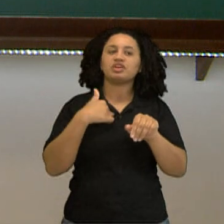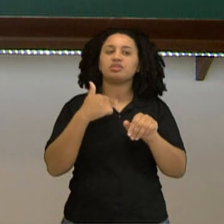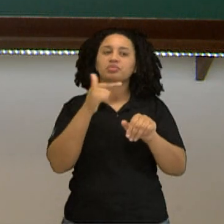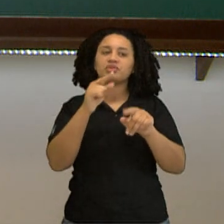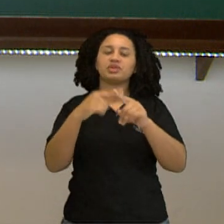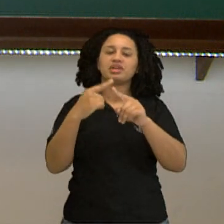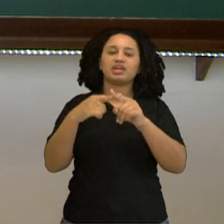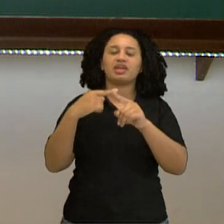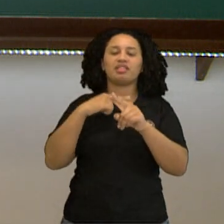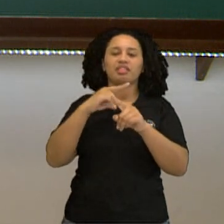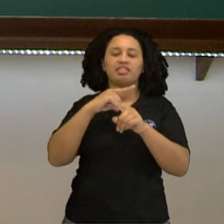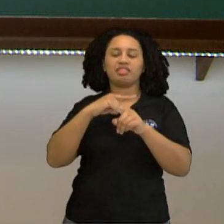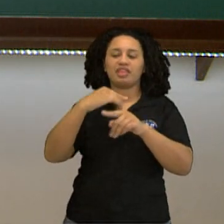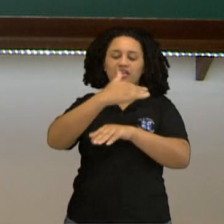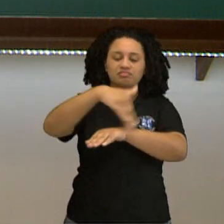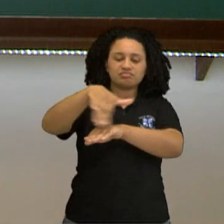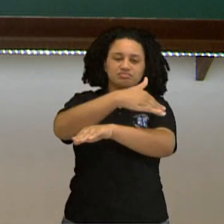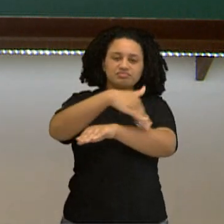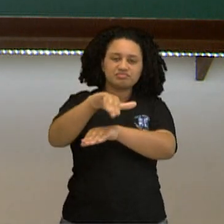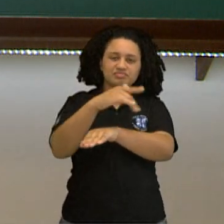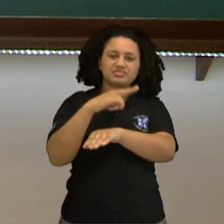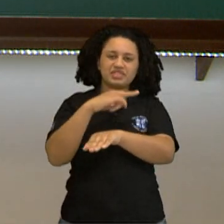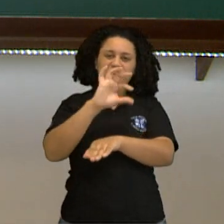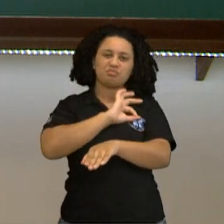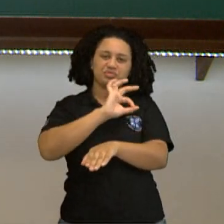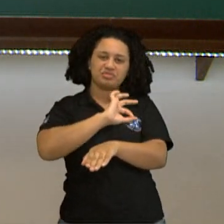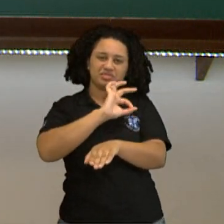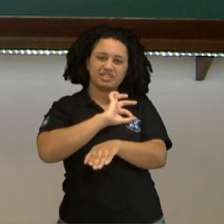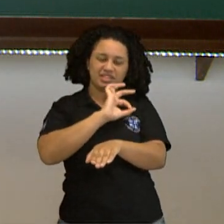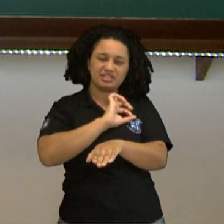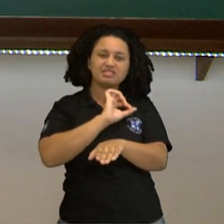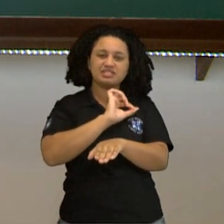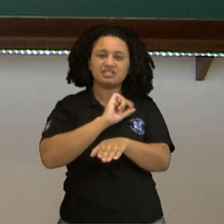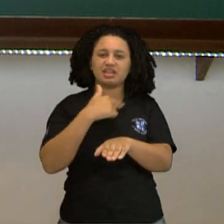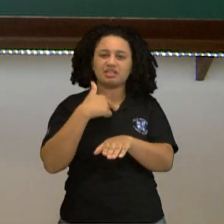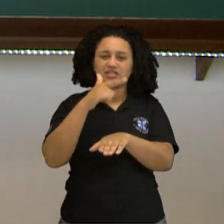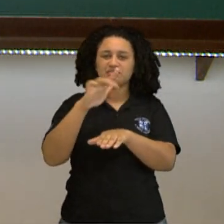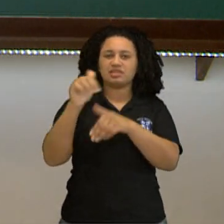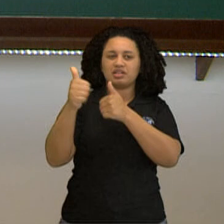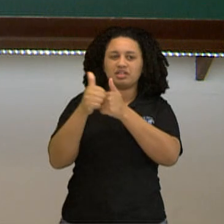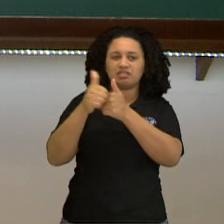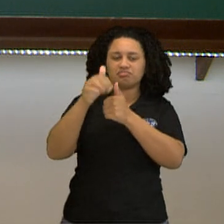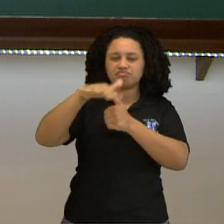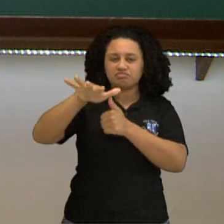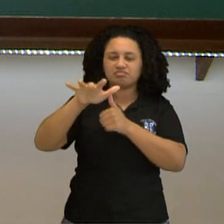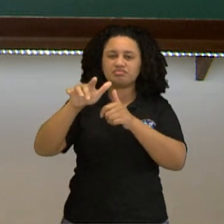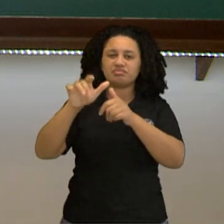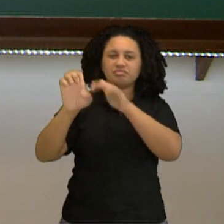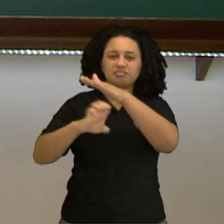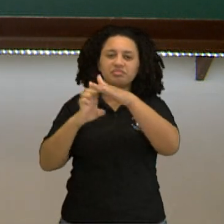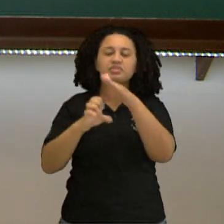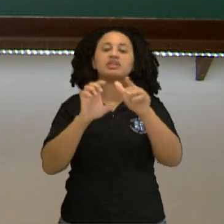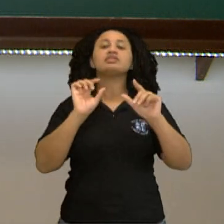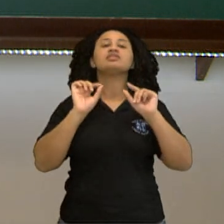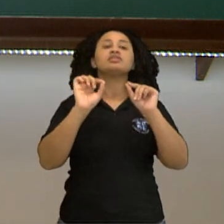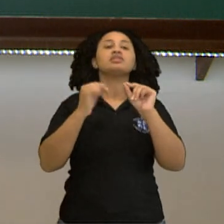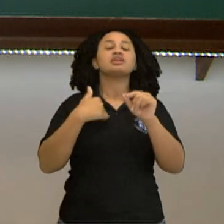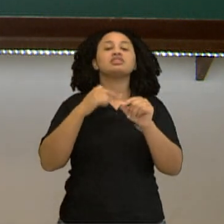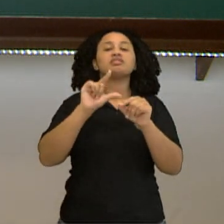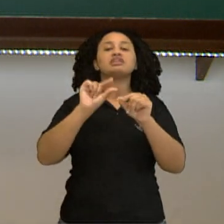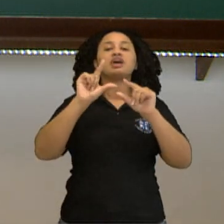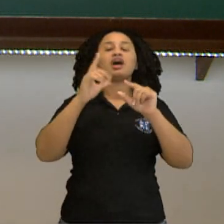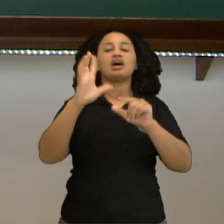guarda na rodovia, que está aproximadamente próximo a uma mineradora, você terá que